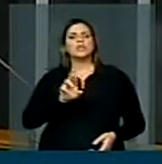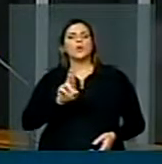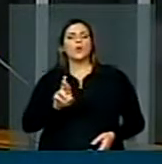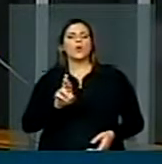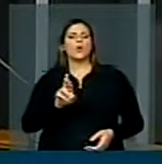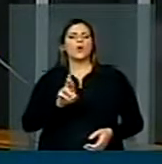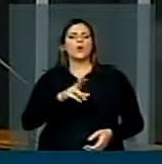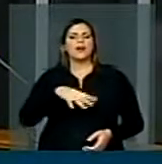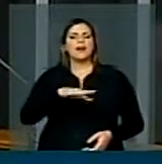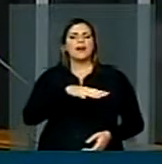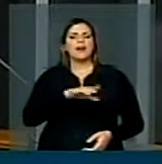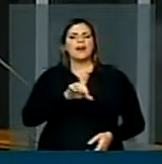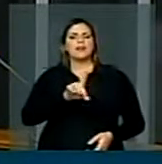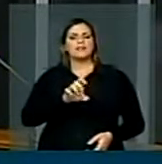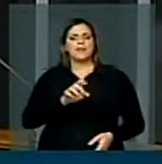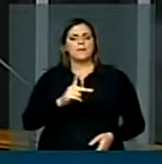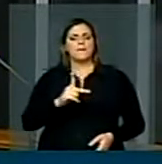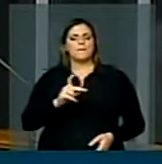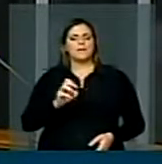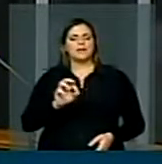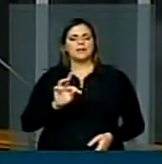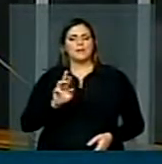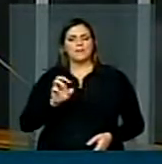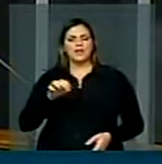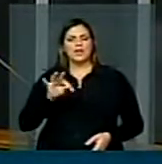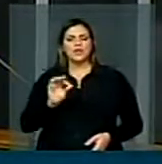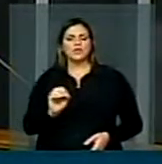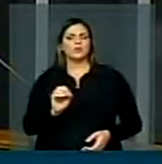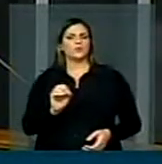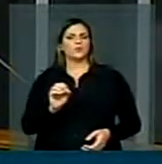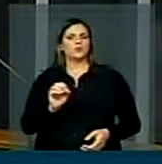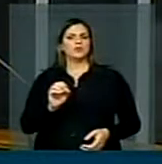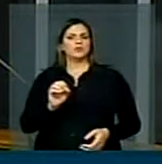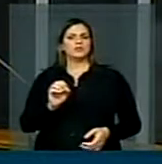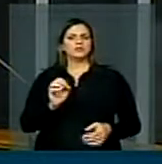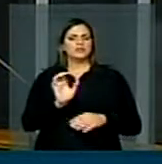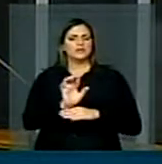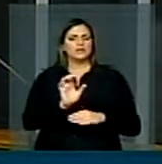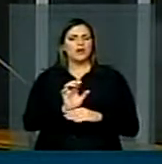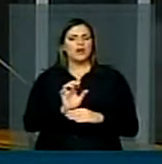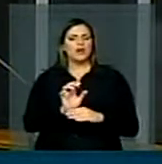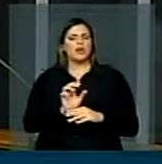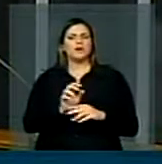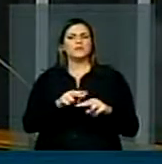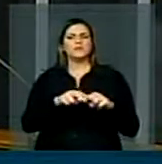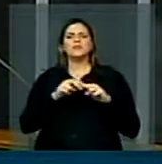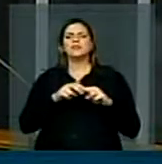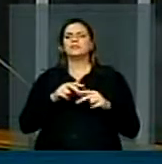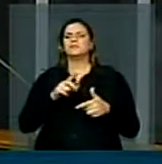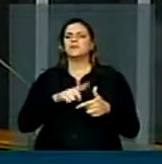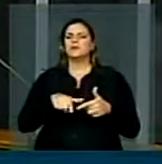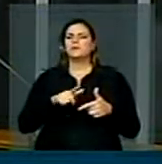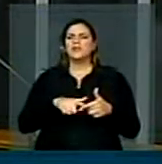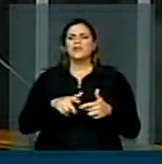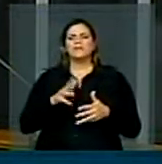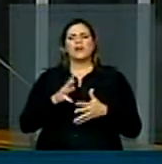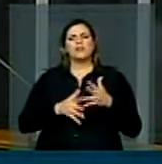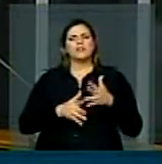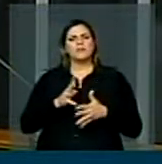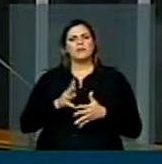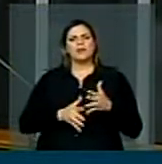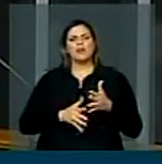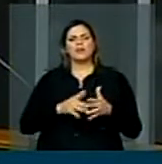diversos departamentos estaduais de trânsito dos estados, causando, portanto, inúmeros problemas no cotidiano da